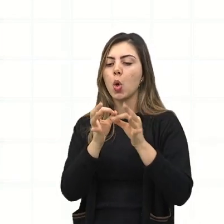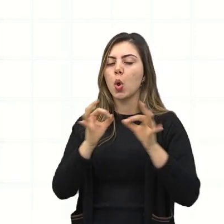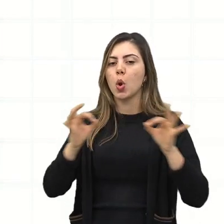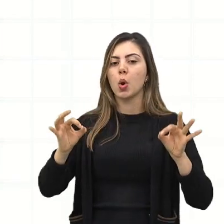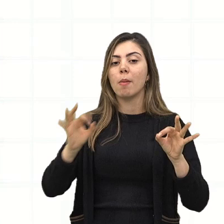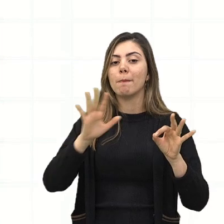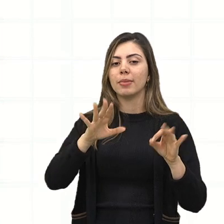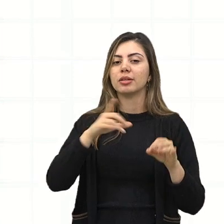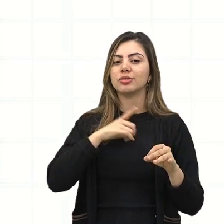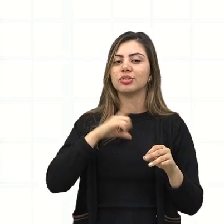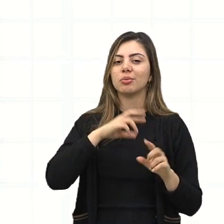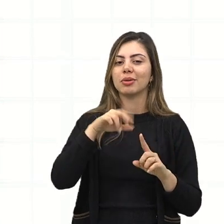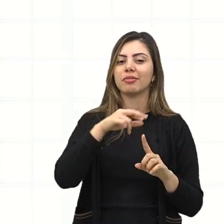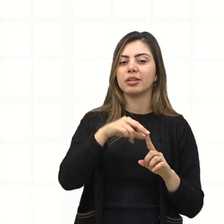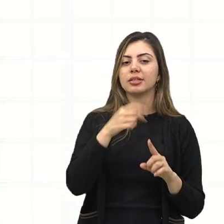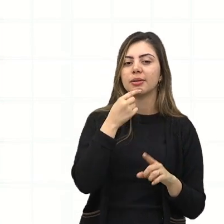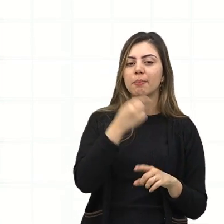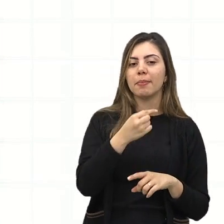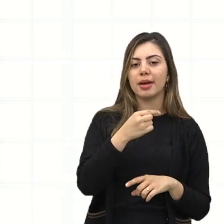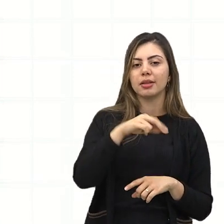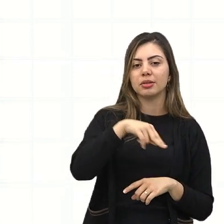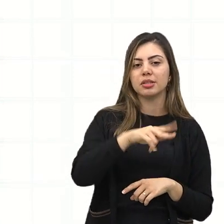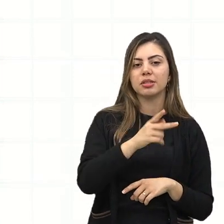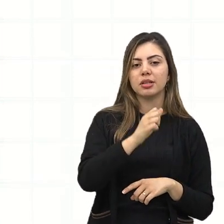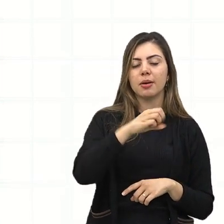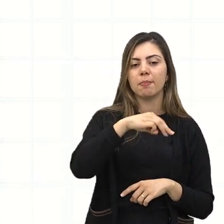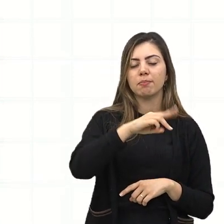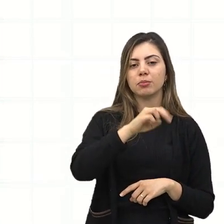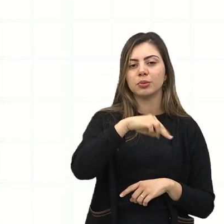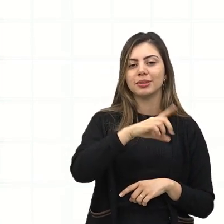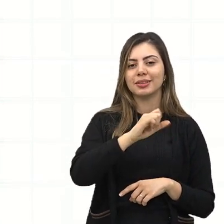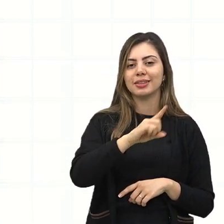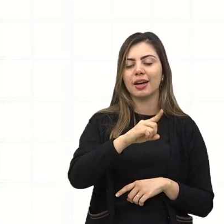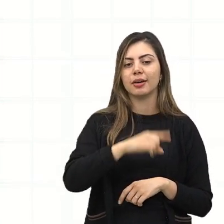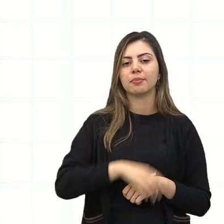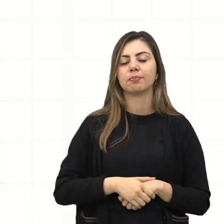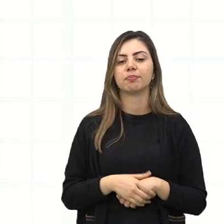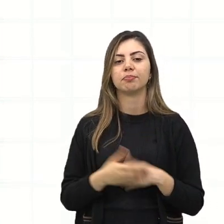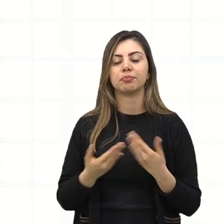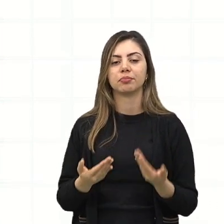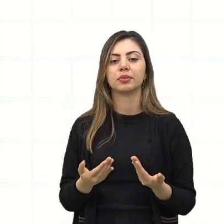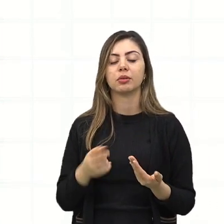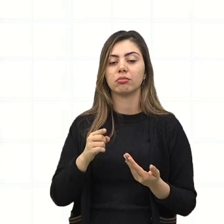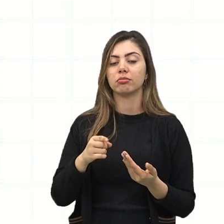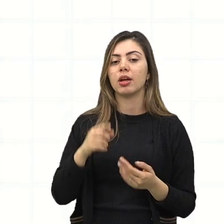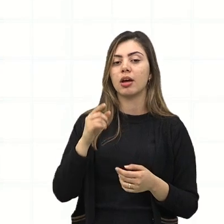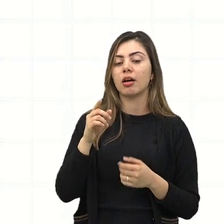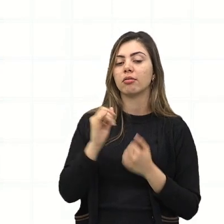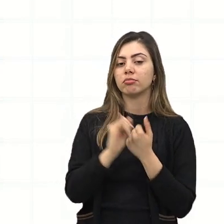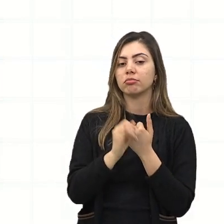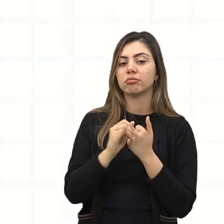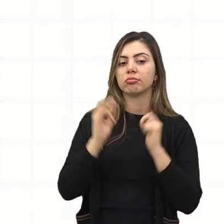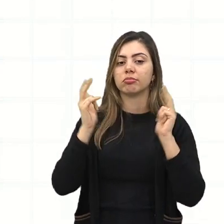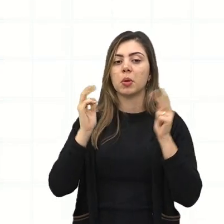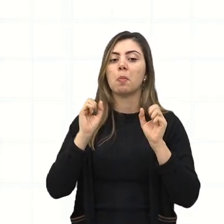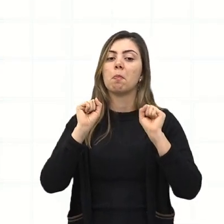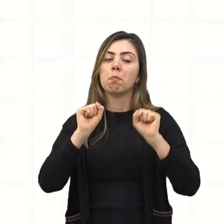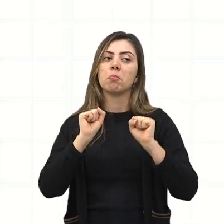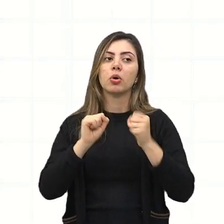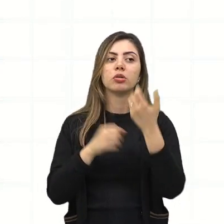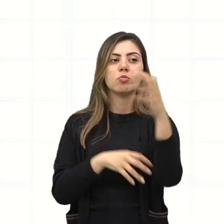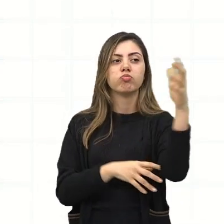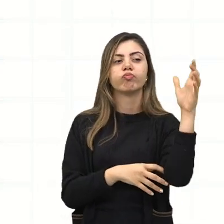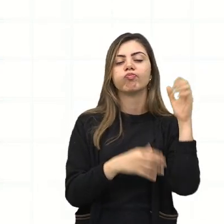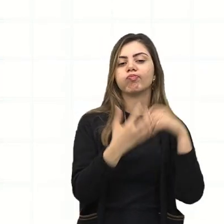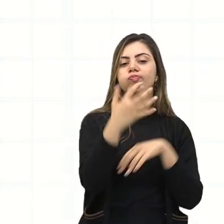Nhamundá, então a gente tem um espaço mais definido. Nas crônicas de aventura, os cenários podem ser selvas exuberantes. Aqui, no nosso caso, a